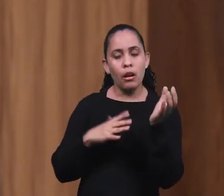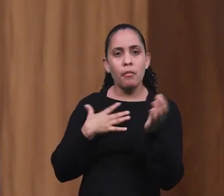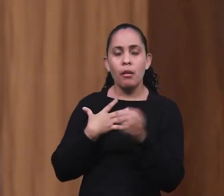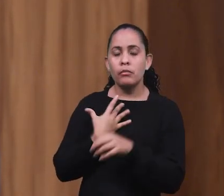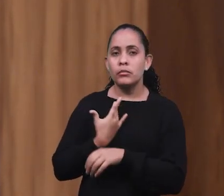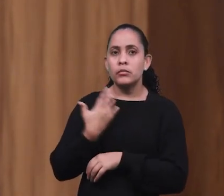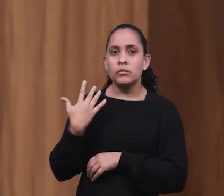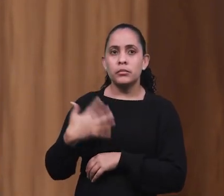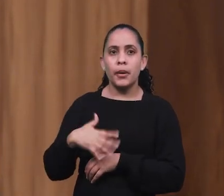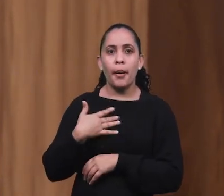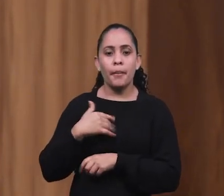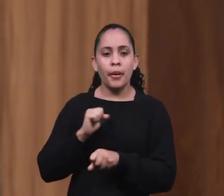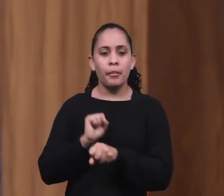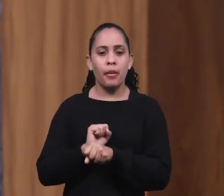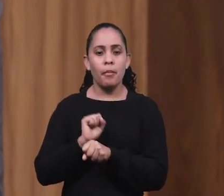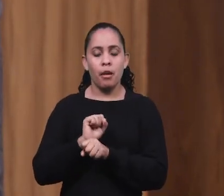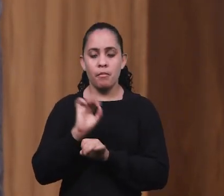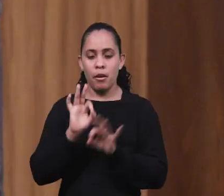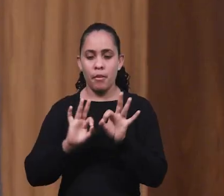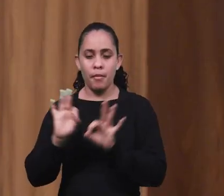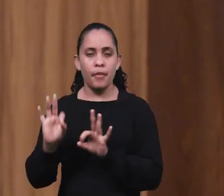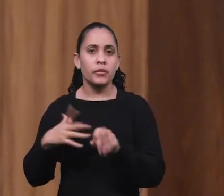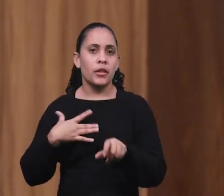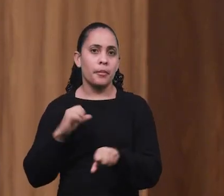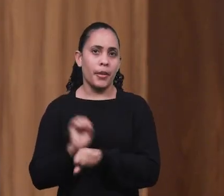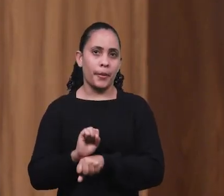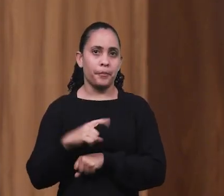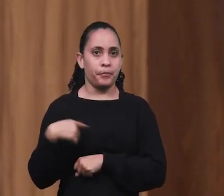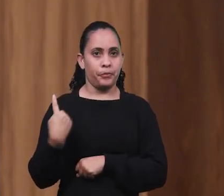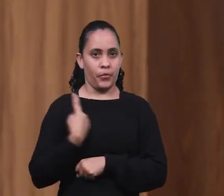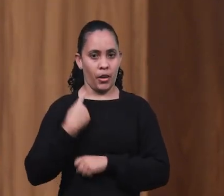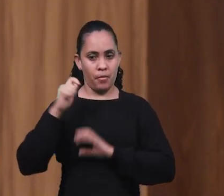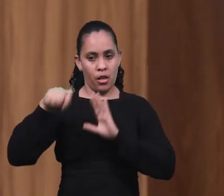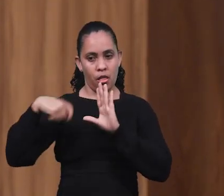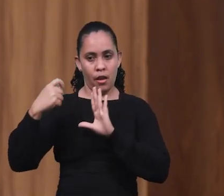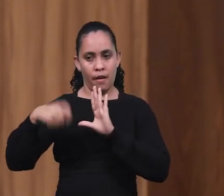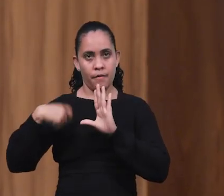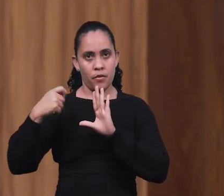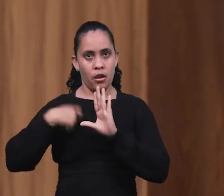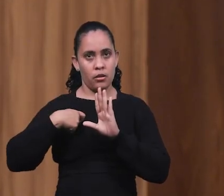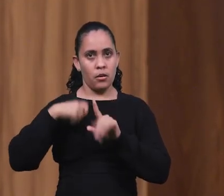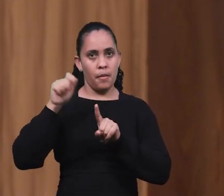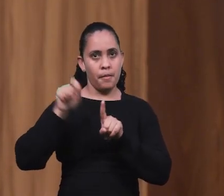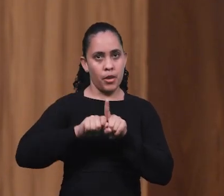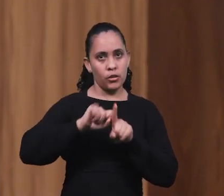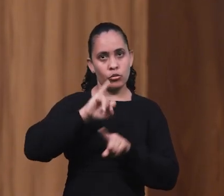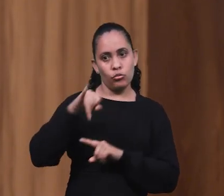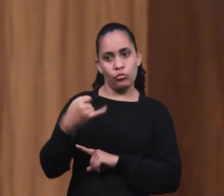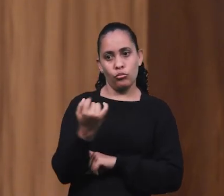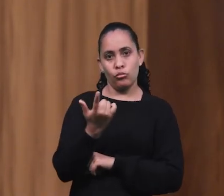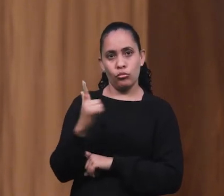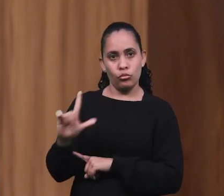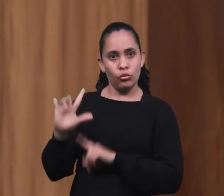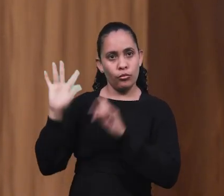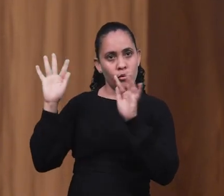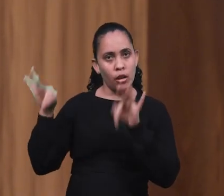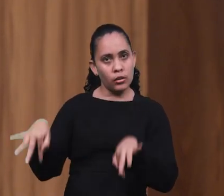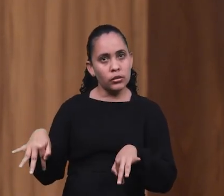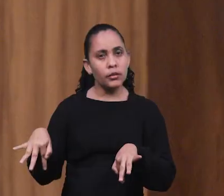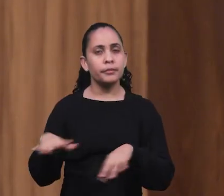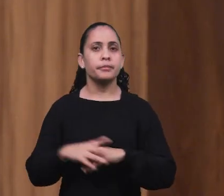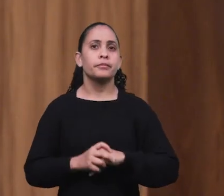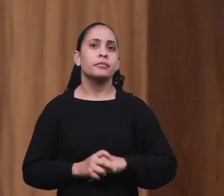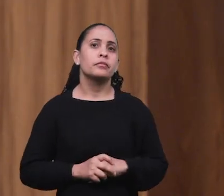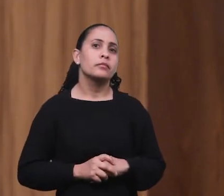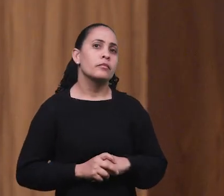vai acontecendo e você para de planejar. Então, por exemplo, nós estamos gravando aqui no mês de praticamente julho. Estamos encerrando hoje o mês